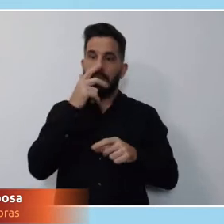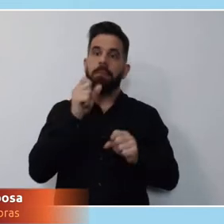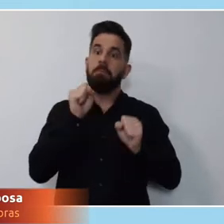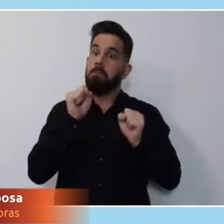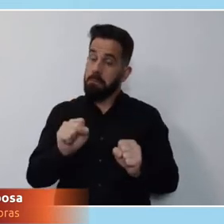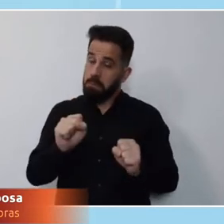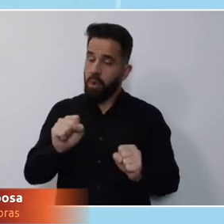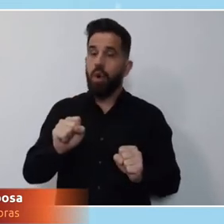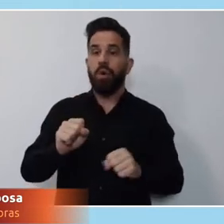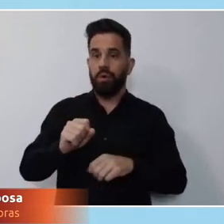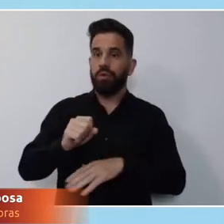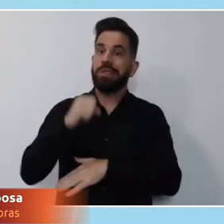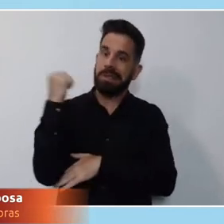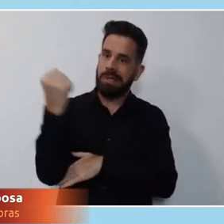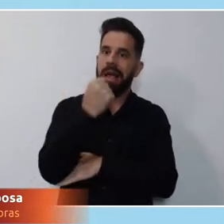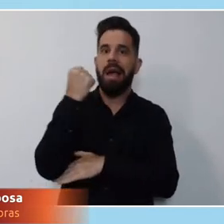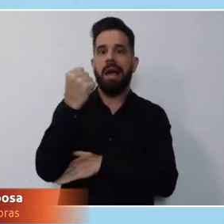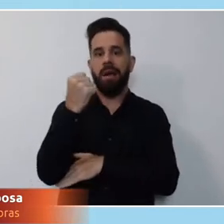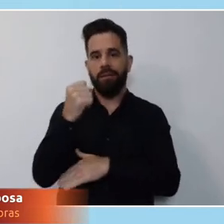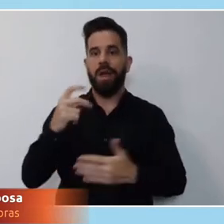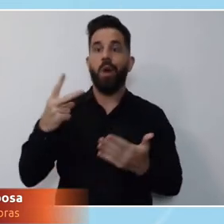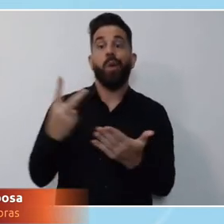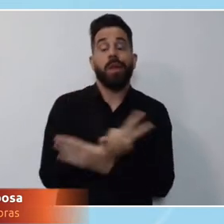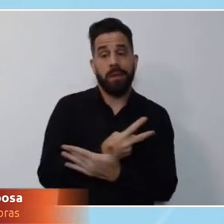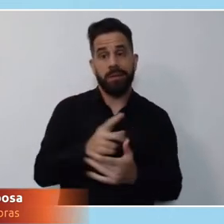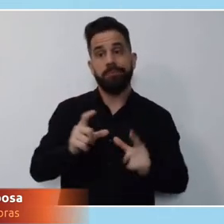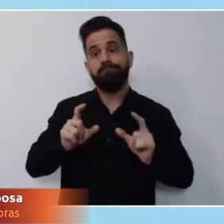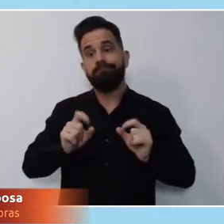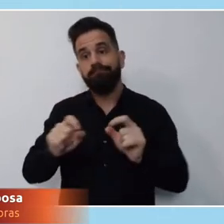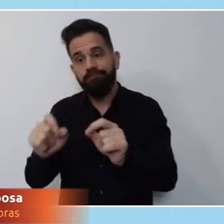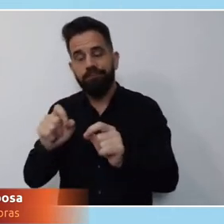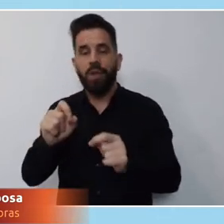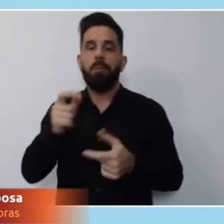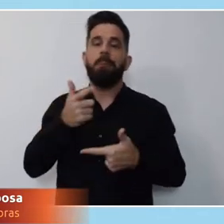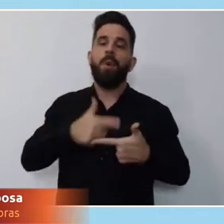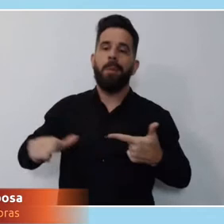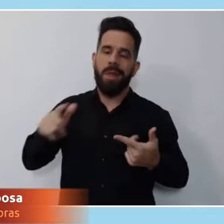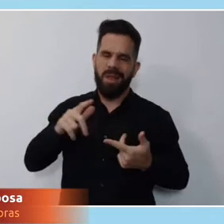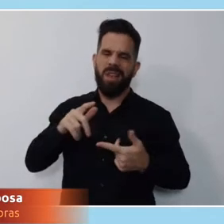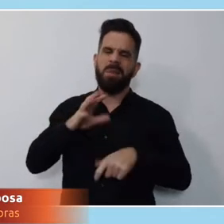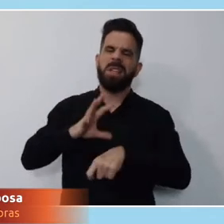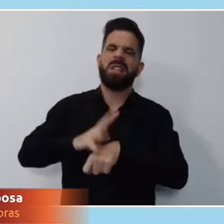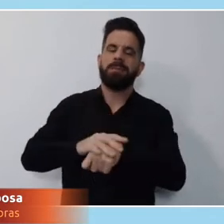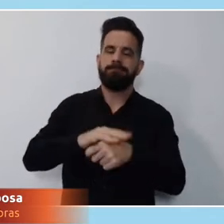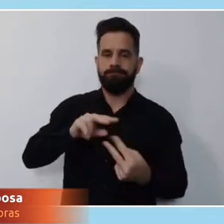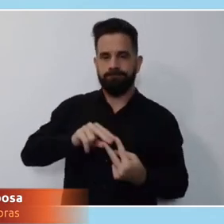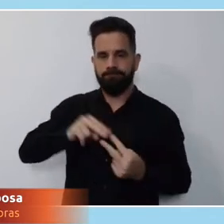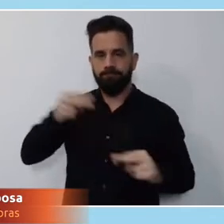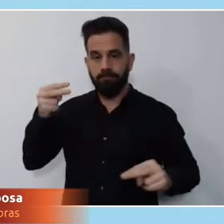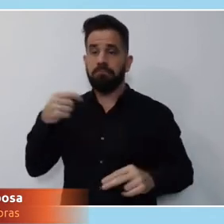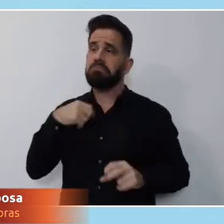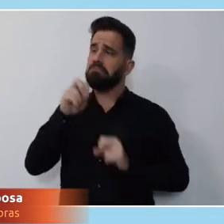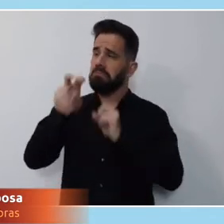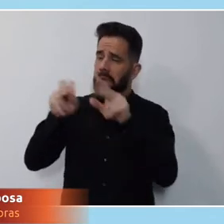doença genética, como é o caso do câncer. E a gente vê muito isso, Camila, nos agricultores, tá? Nos trabalhadores rurais.